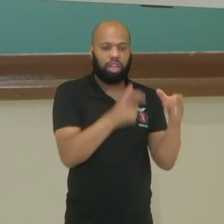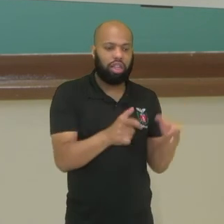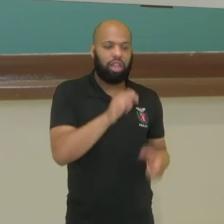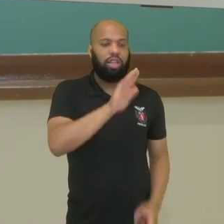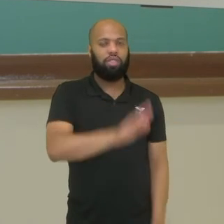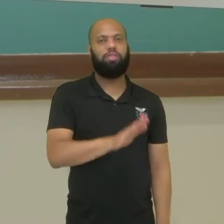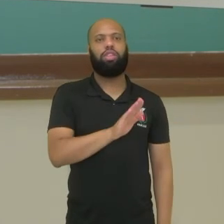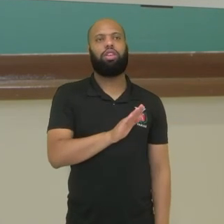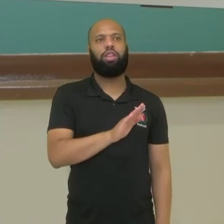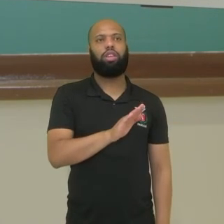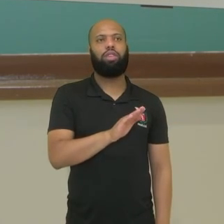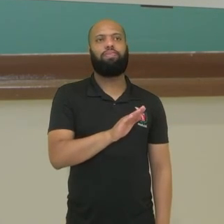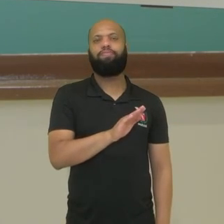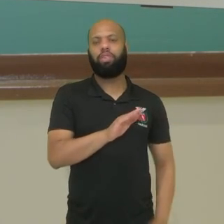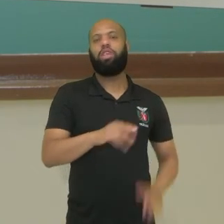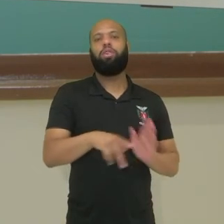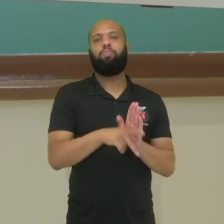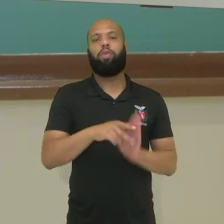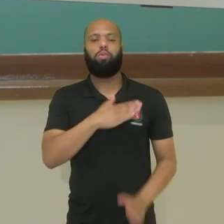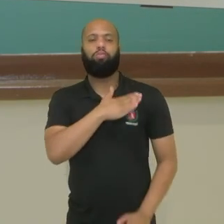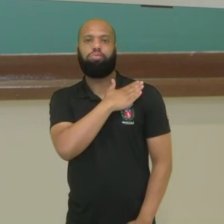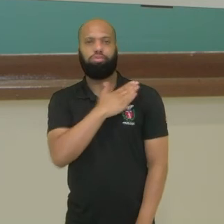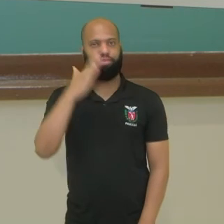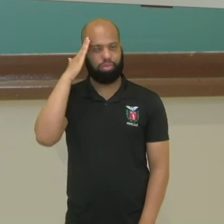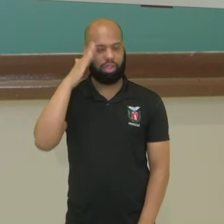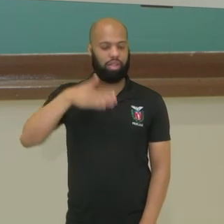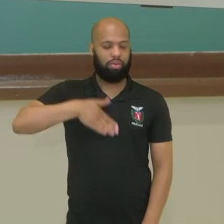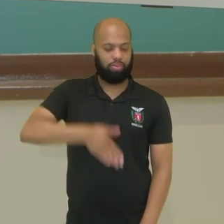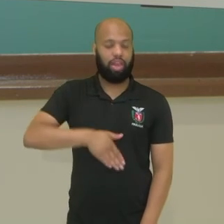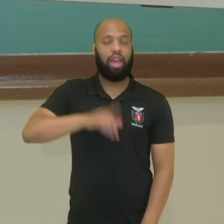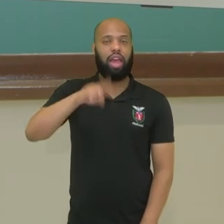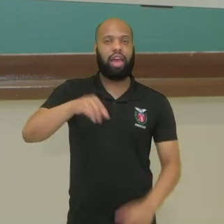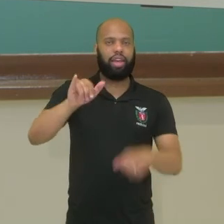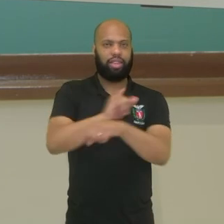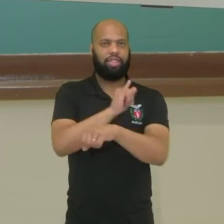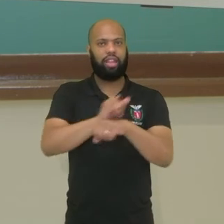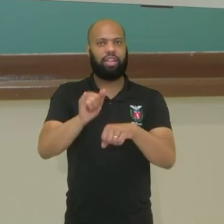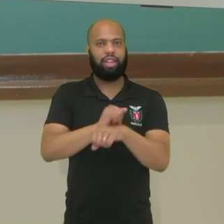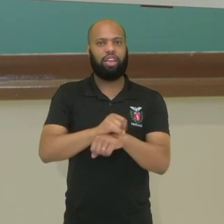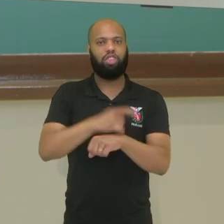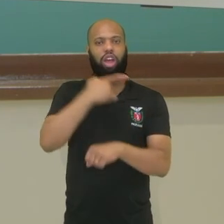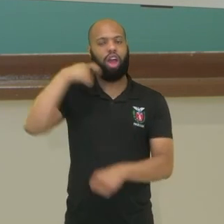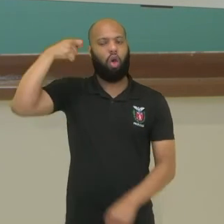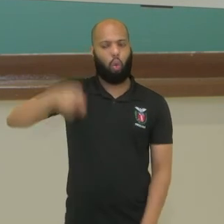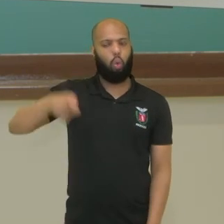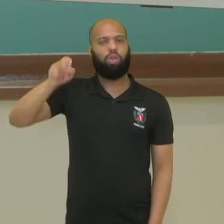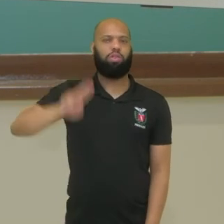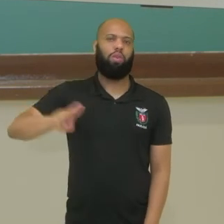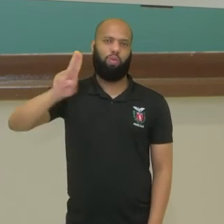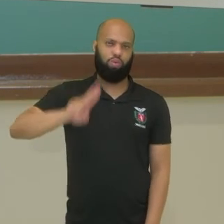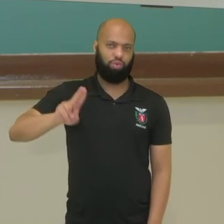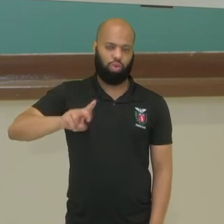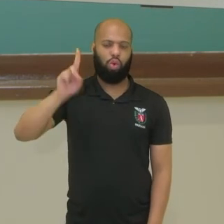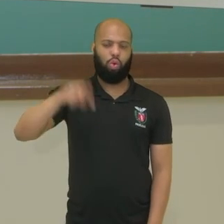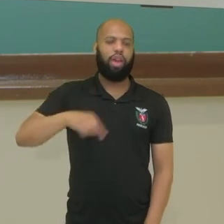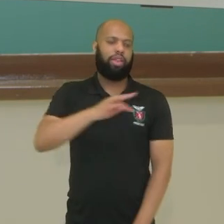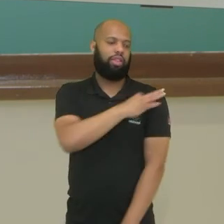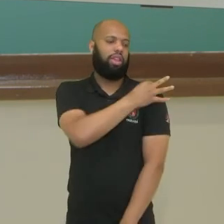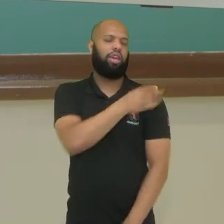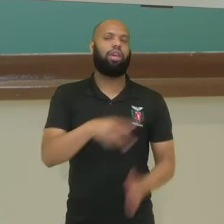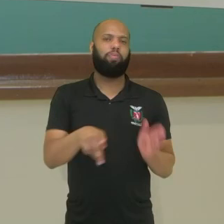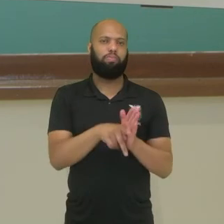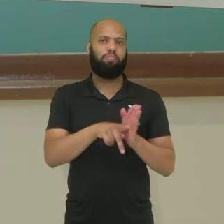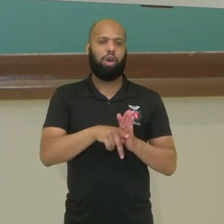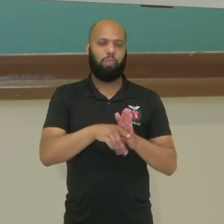abrigar esse exército napoleônico. Foi a estratégia, portanto, usada pela Rússia, a estratégia de técnica de terra